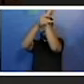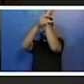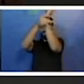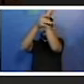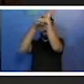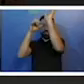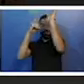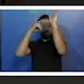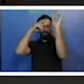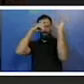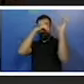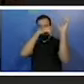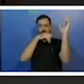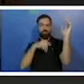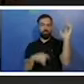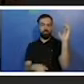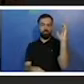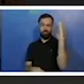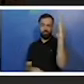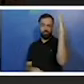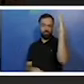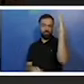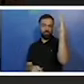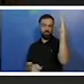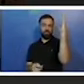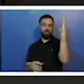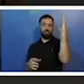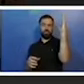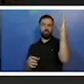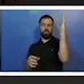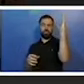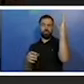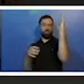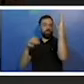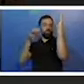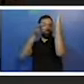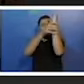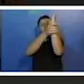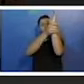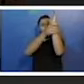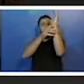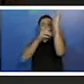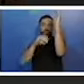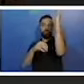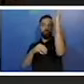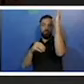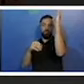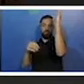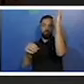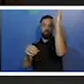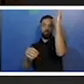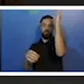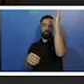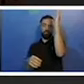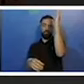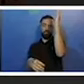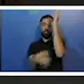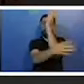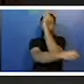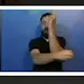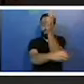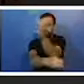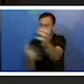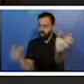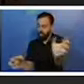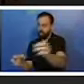vai ficar mais difícil agora porque vai ficar mais longe a mão dele do objeto vai lá Professor vamos ver se consegue vamos